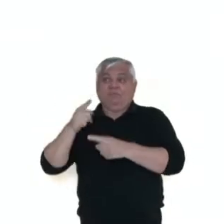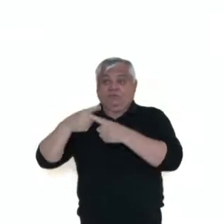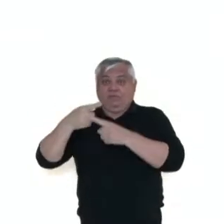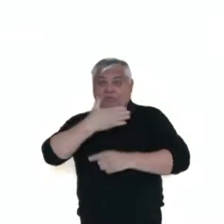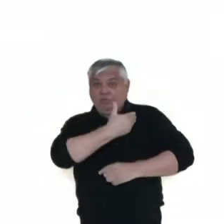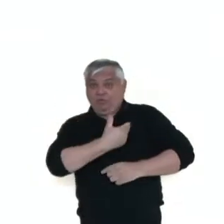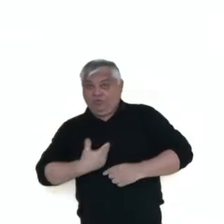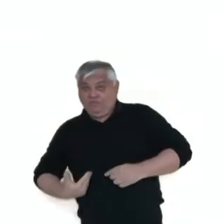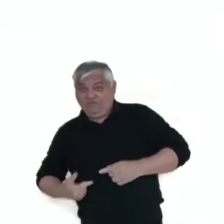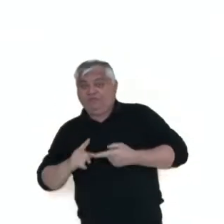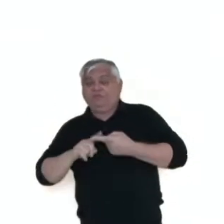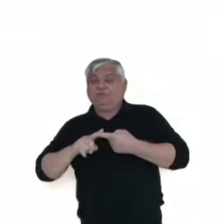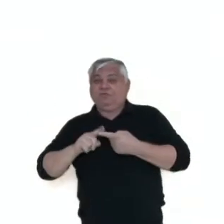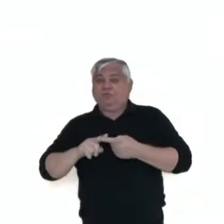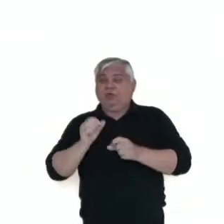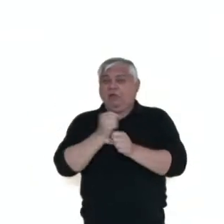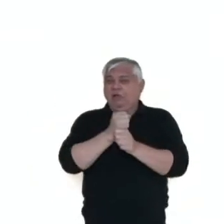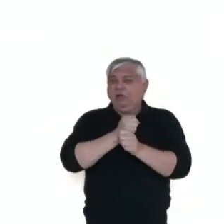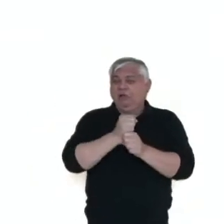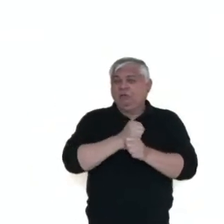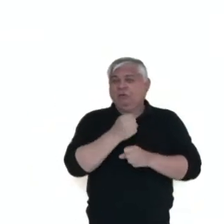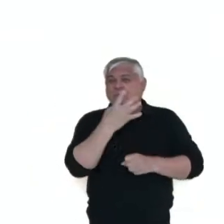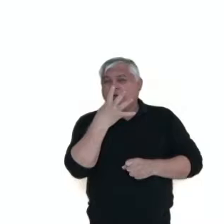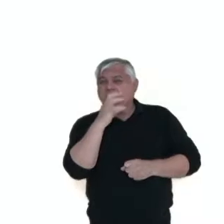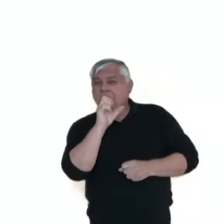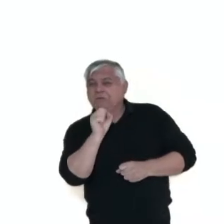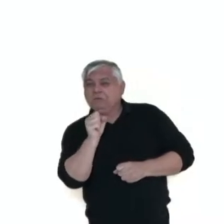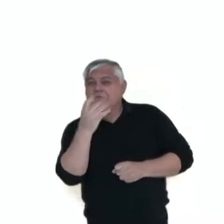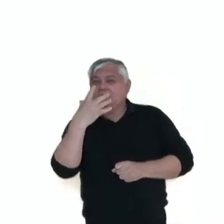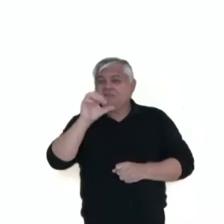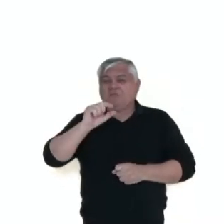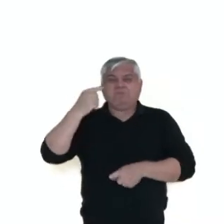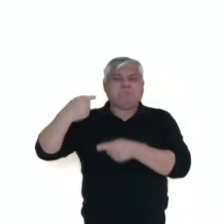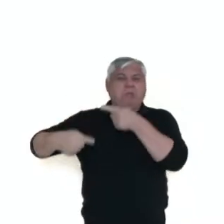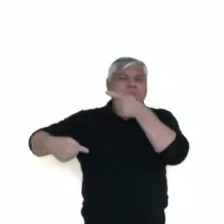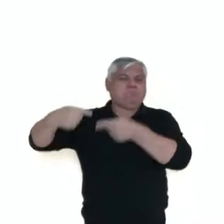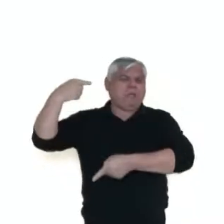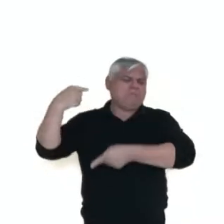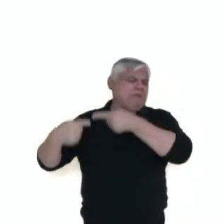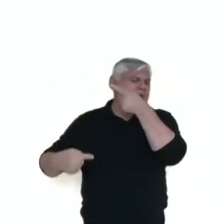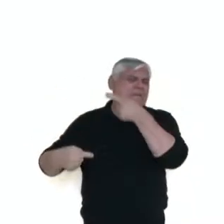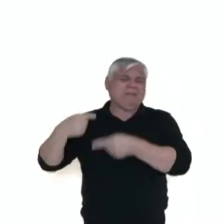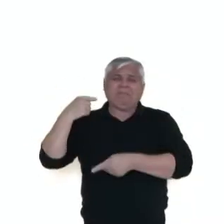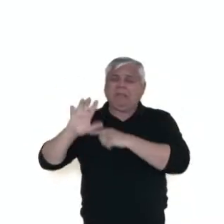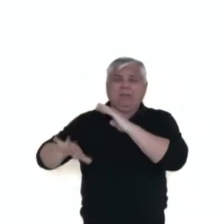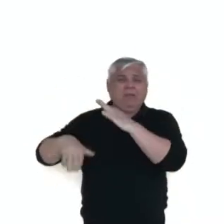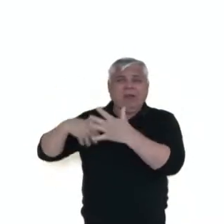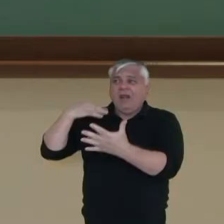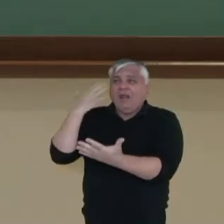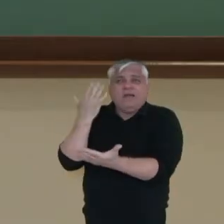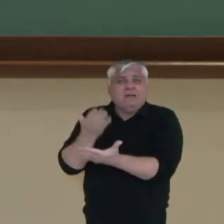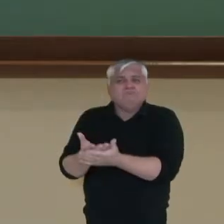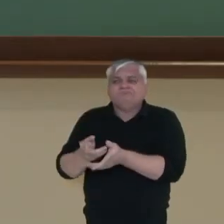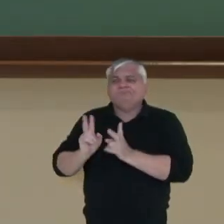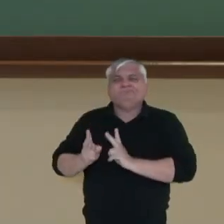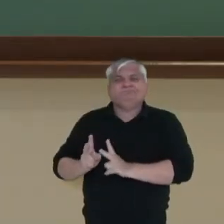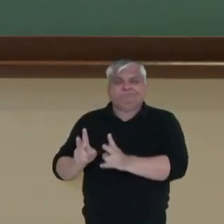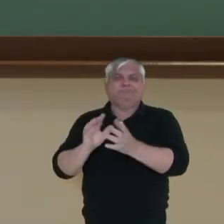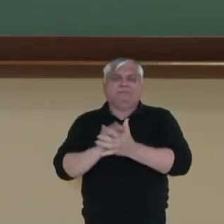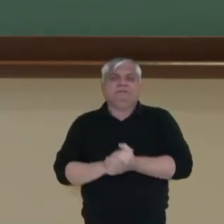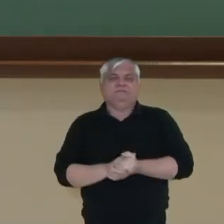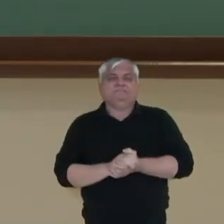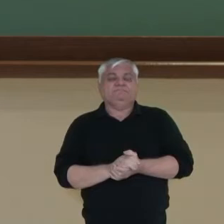Entre 48 e 49 foram diversas disputas que ainda não acabaram, mas agora vamos para uma